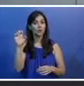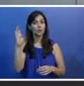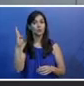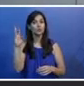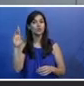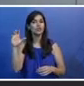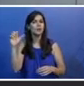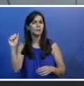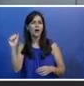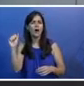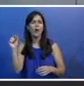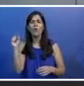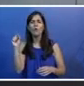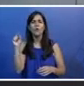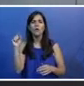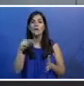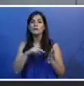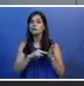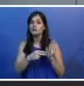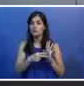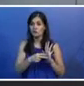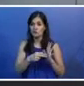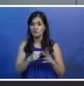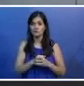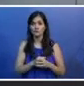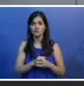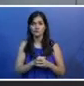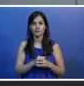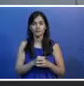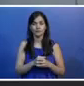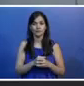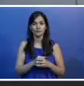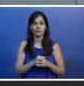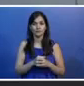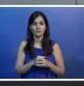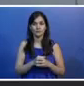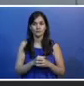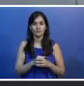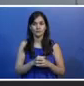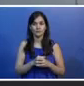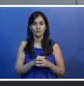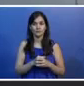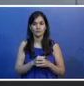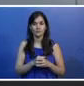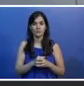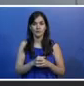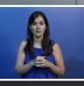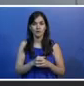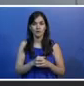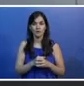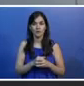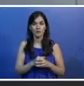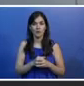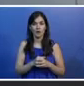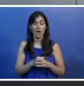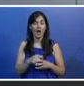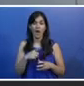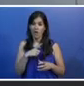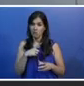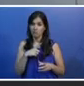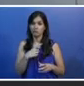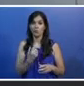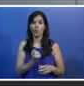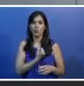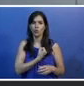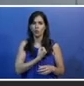termo algébrico. Termo algébrico é um termo que é